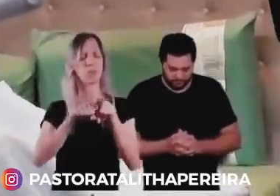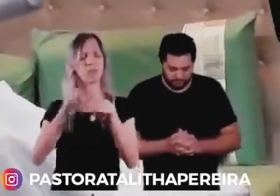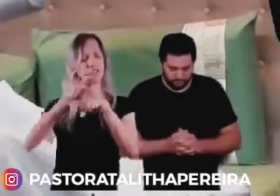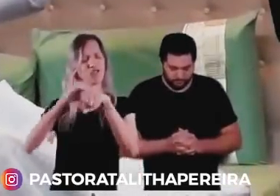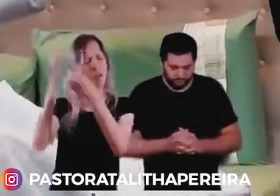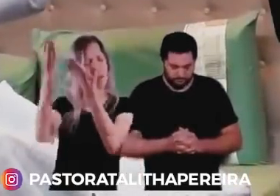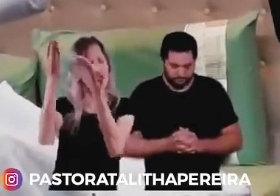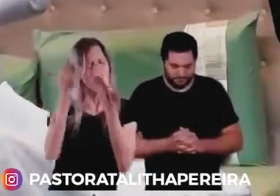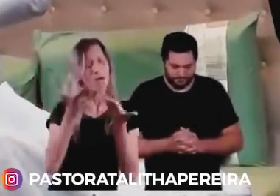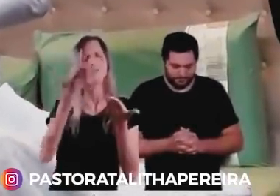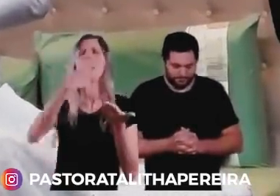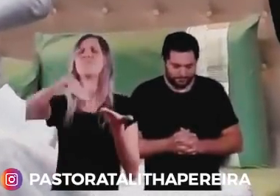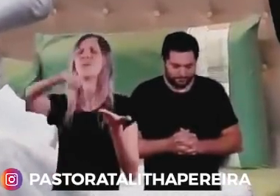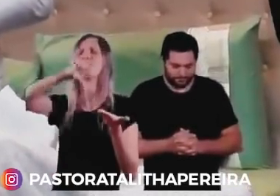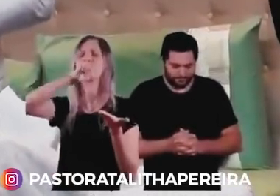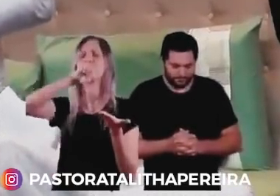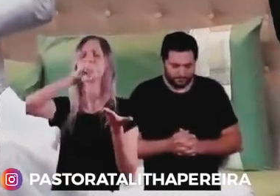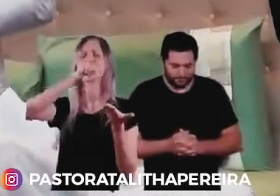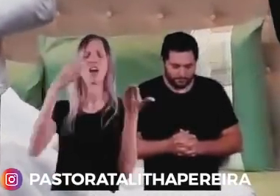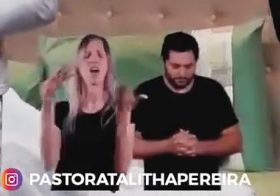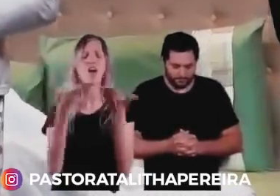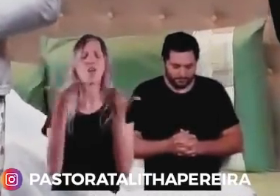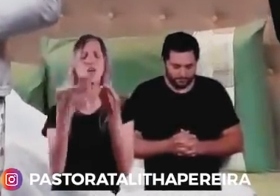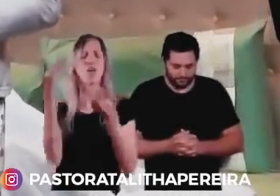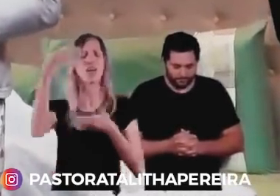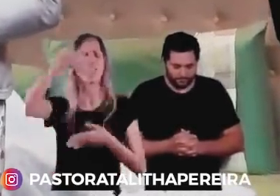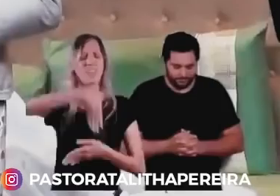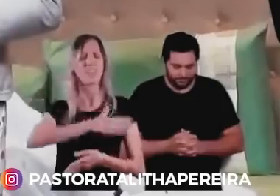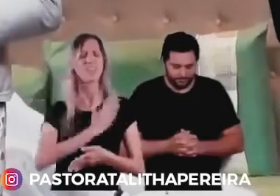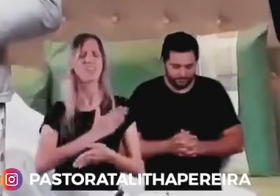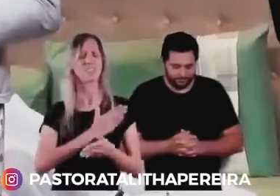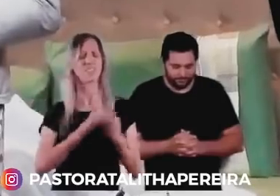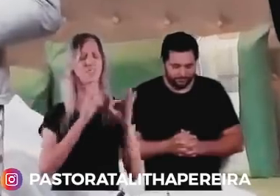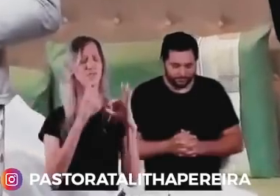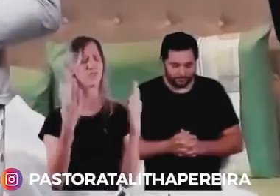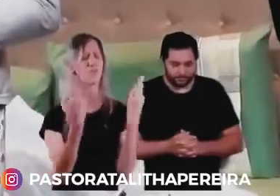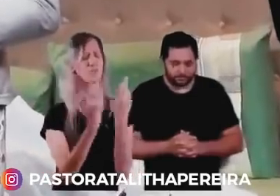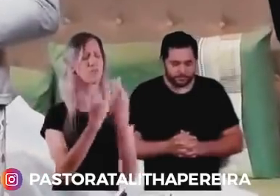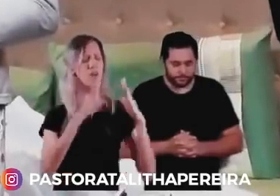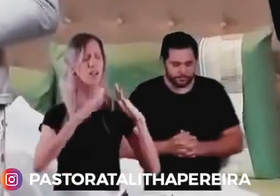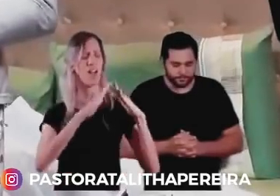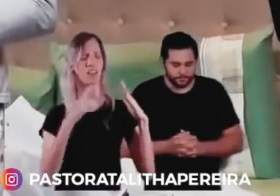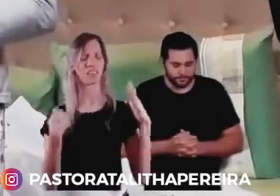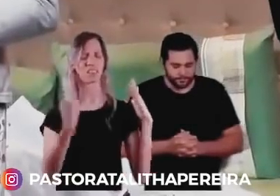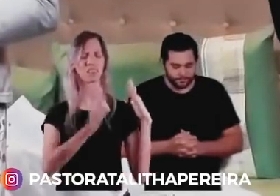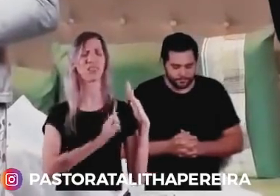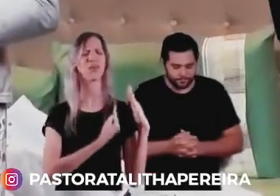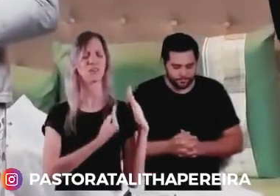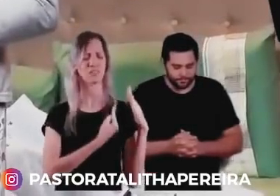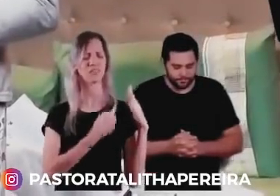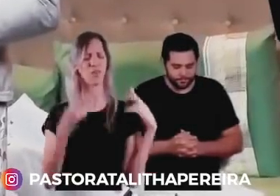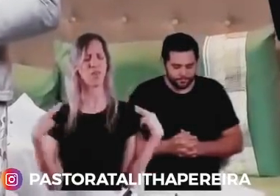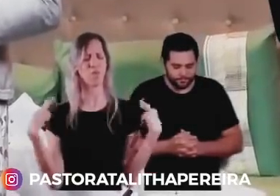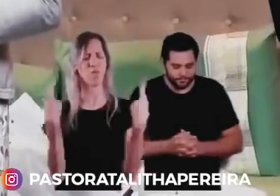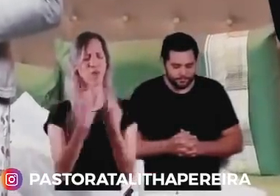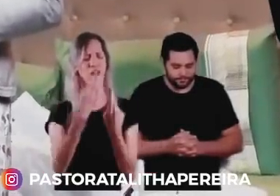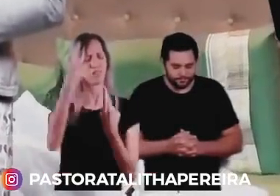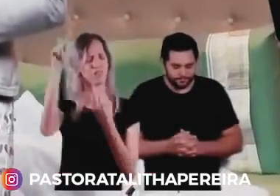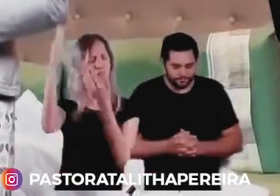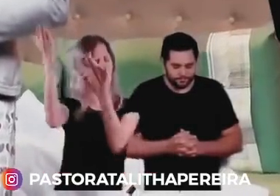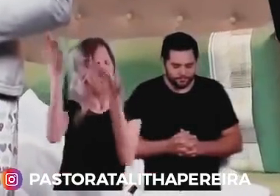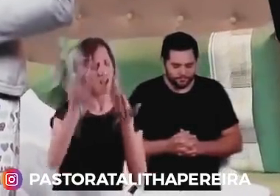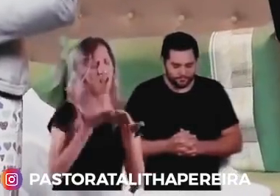Pai. Nós te convidamos para entrar no nosso lar. Nós te convidamos para estabelecer o teu reino no nosso